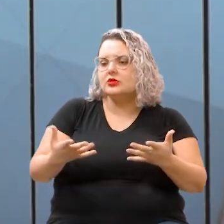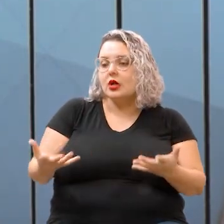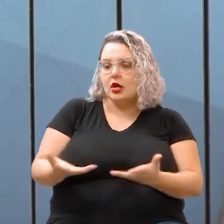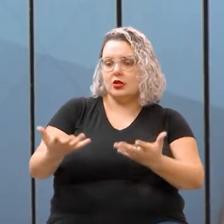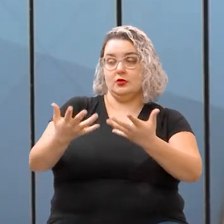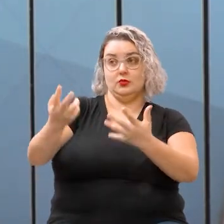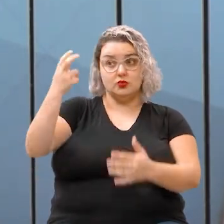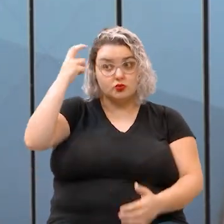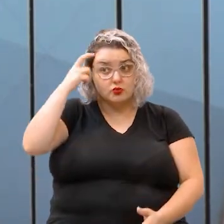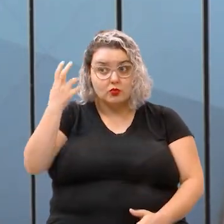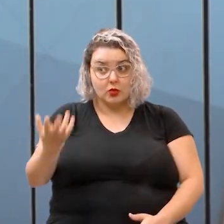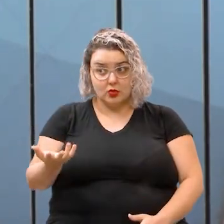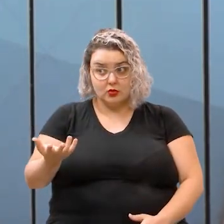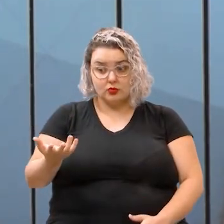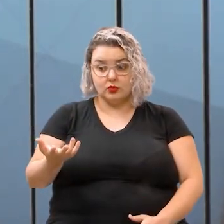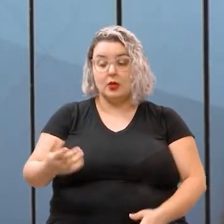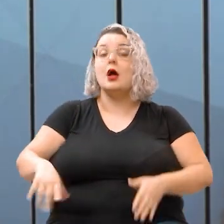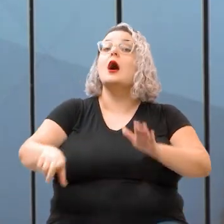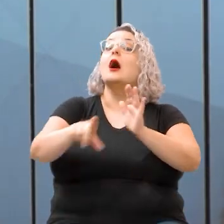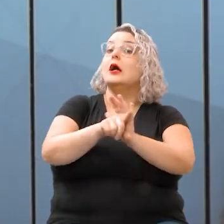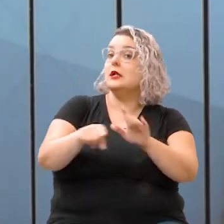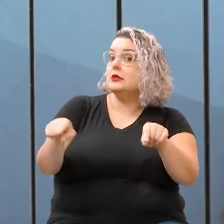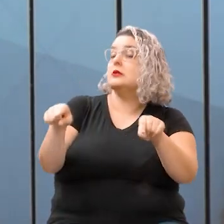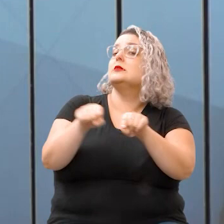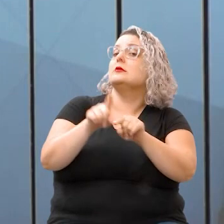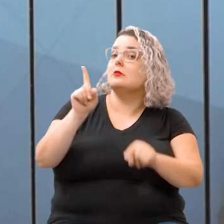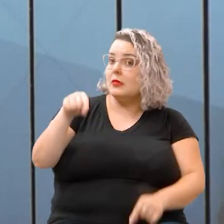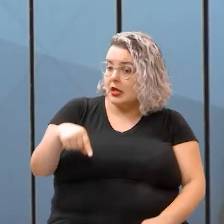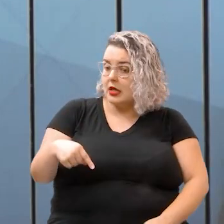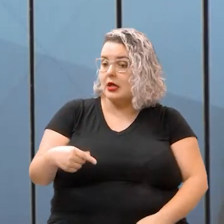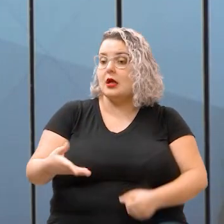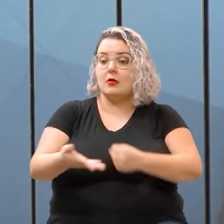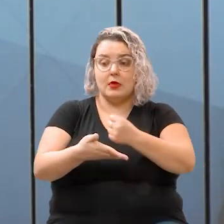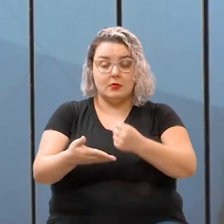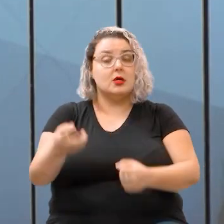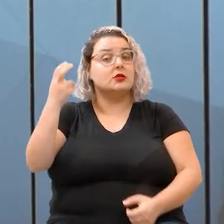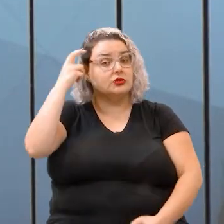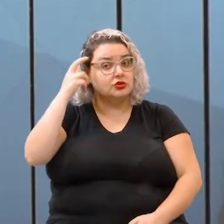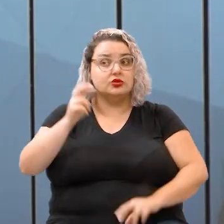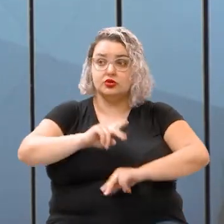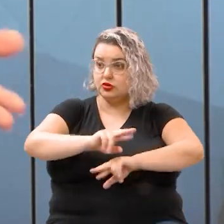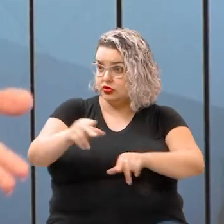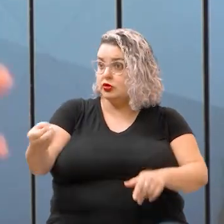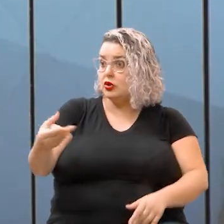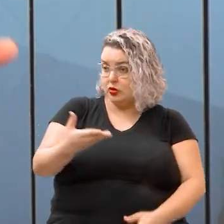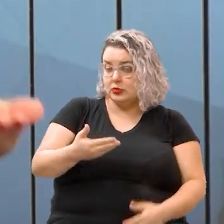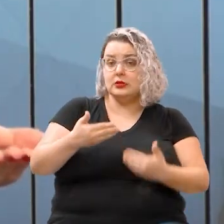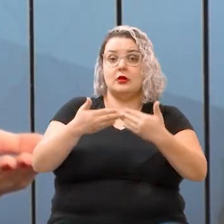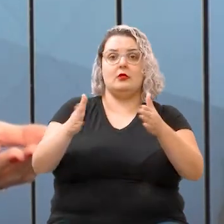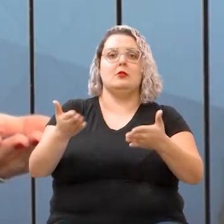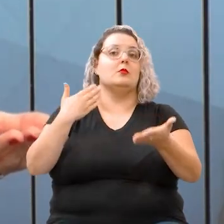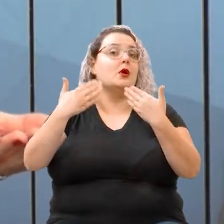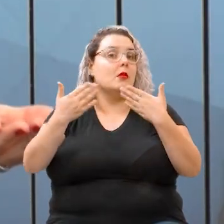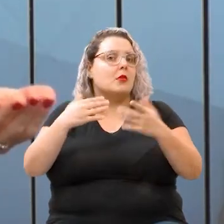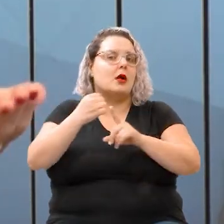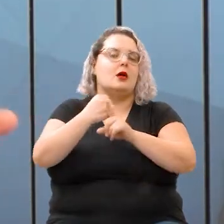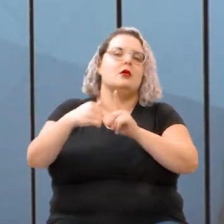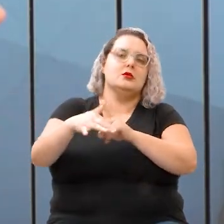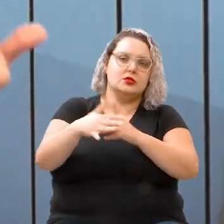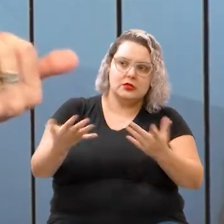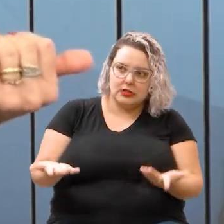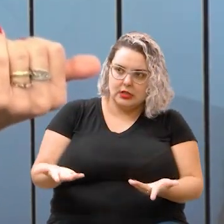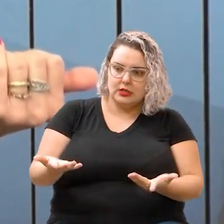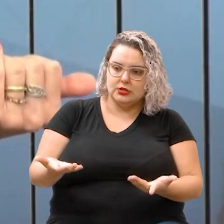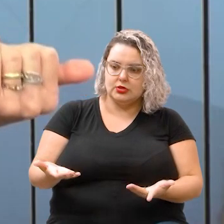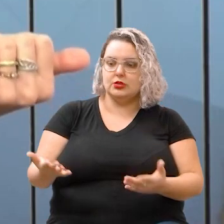uma cultura. Sim. Né? A lei também é uma fonte de novas culturas, porque daí a gente abre espaço de diálogo com a sociedade, né?